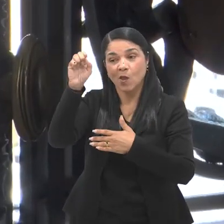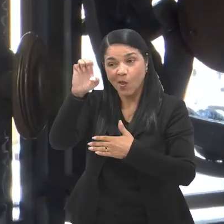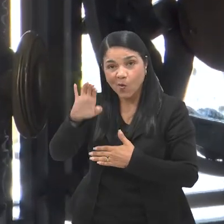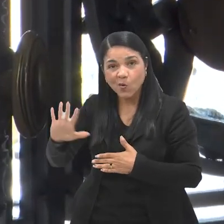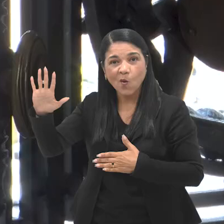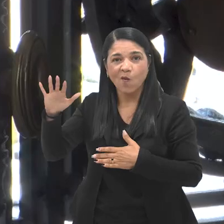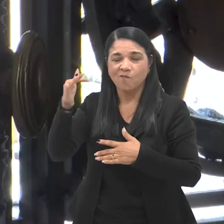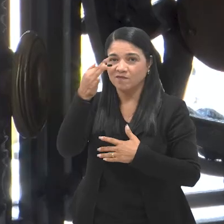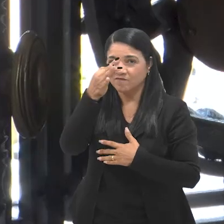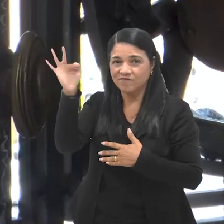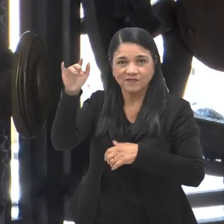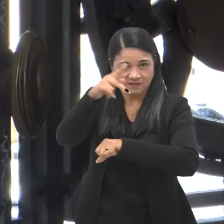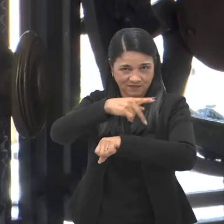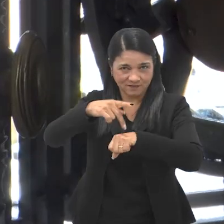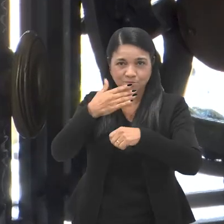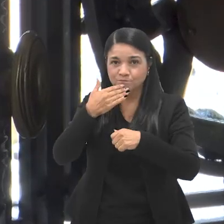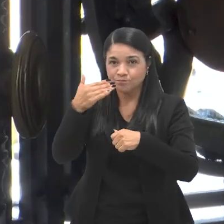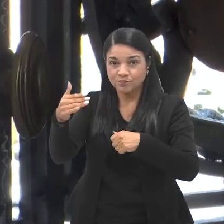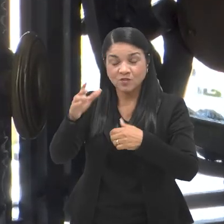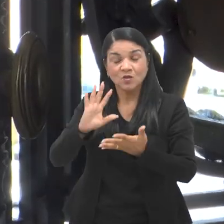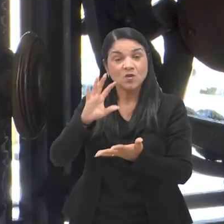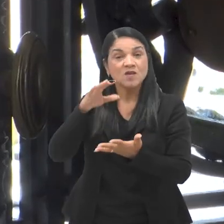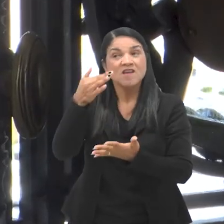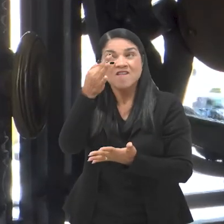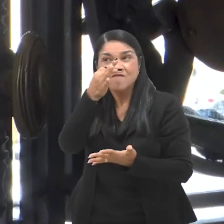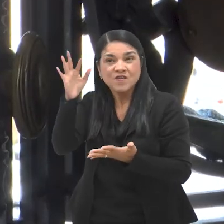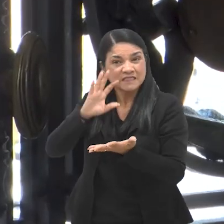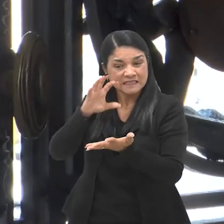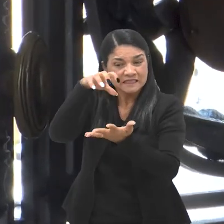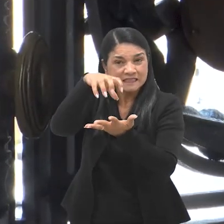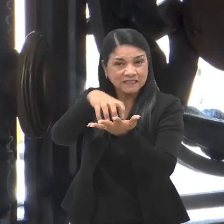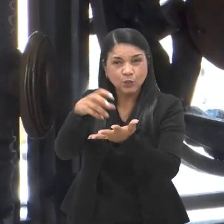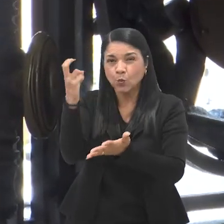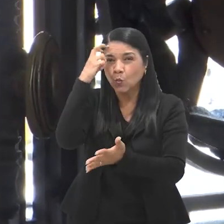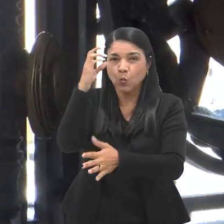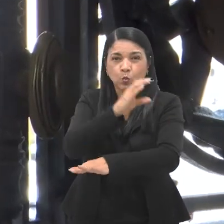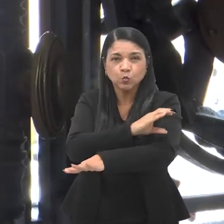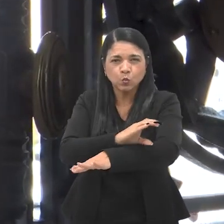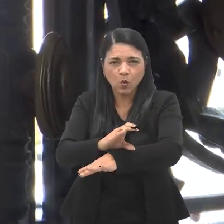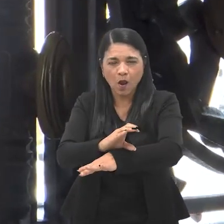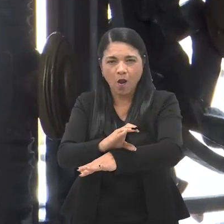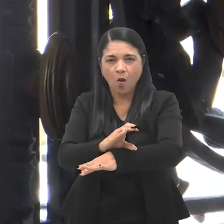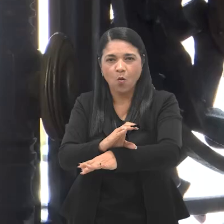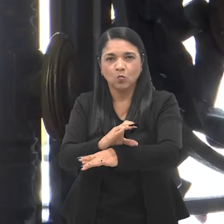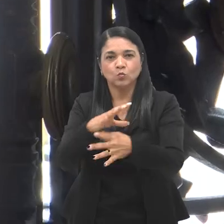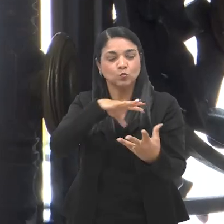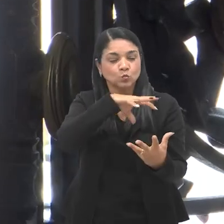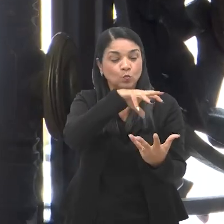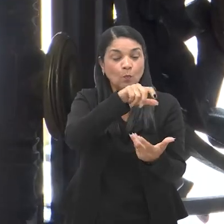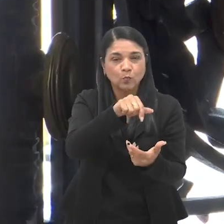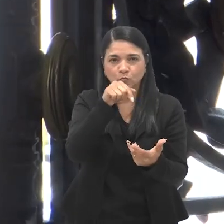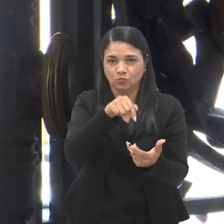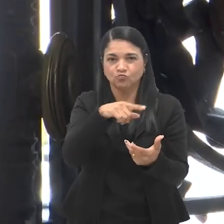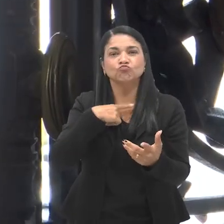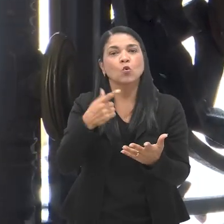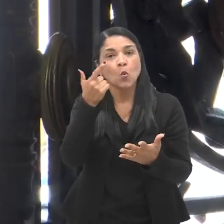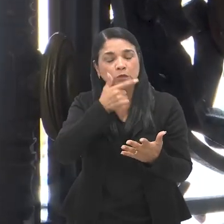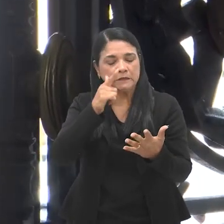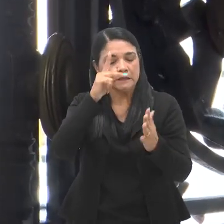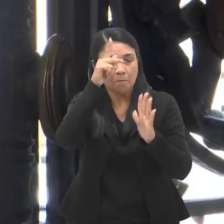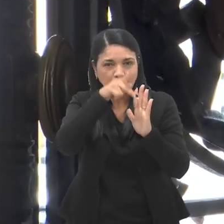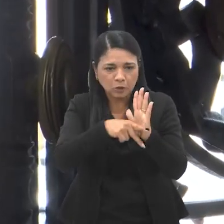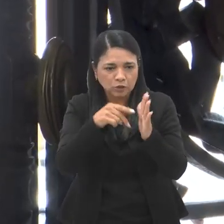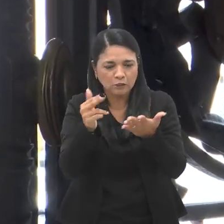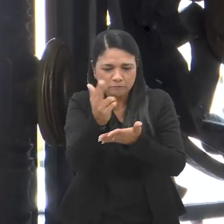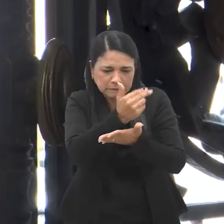Europa, na França. Metalurgia, a França era o centro cultural do mundo, que sabia interpretar corretamente um projeto desses.